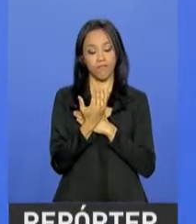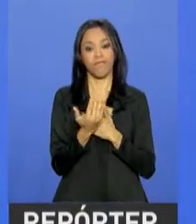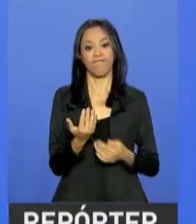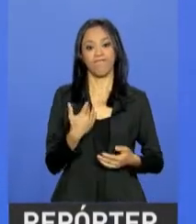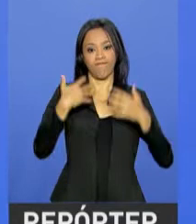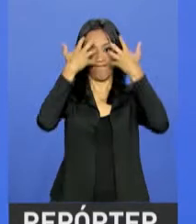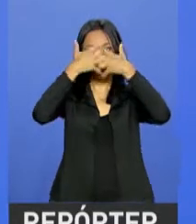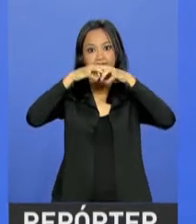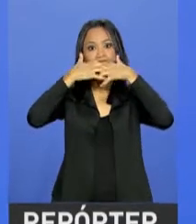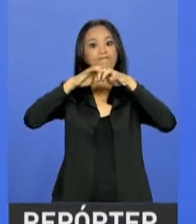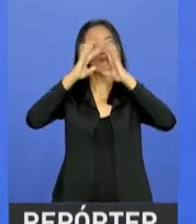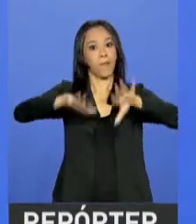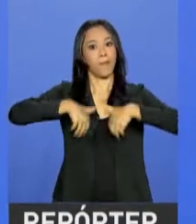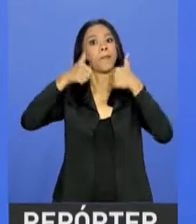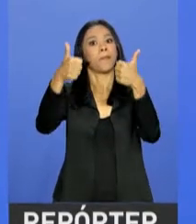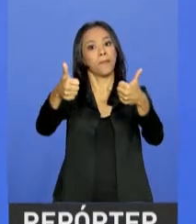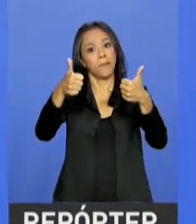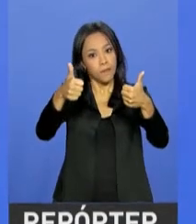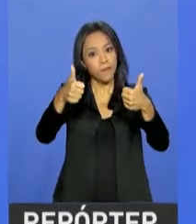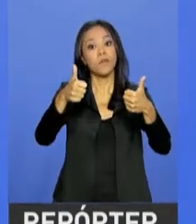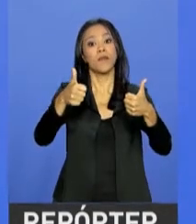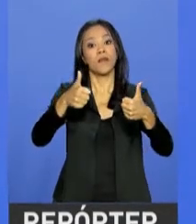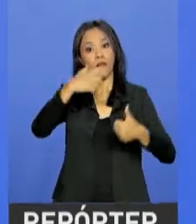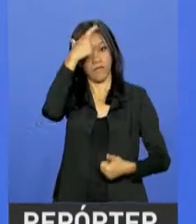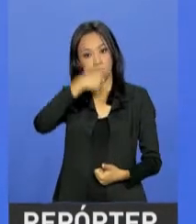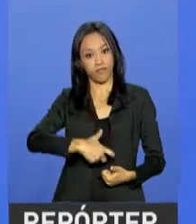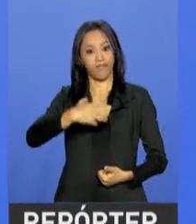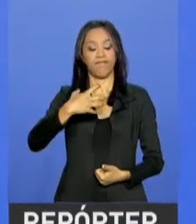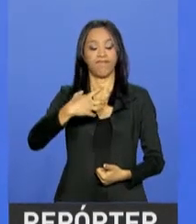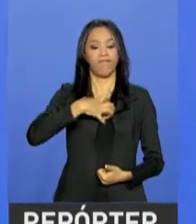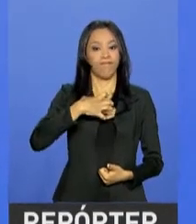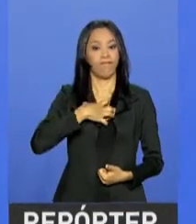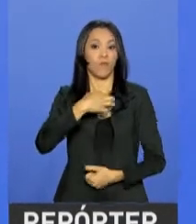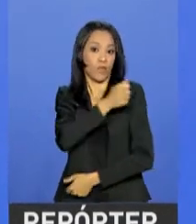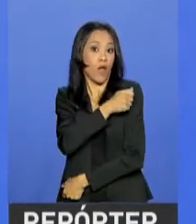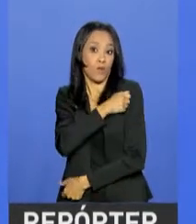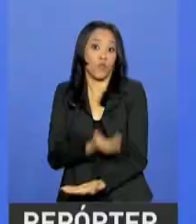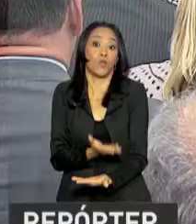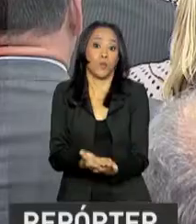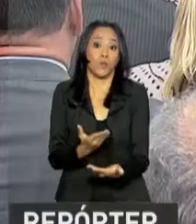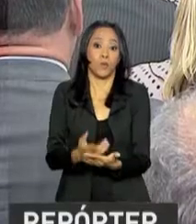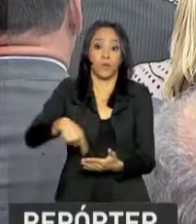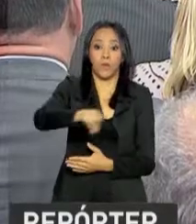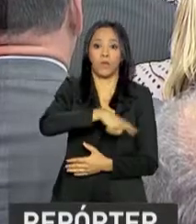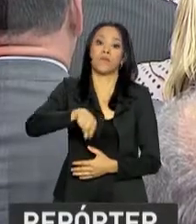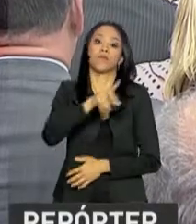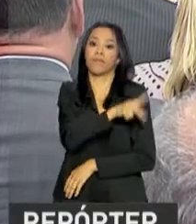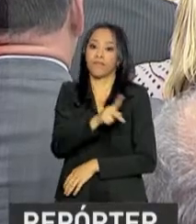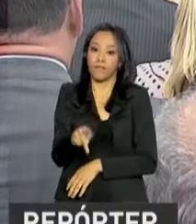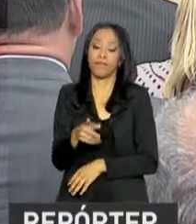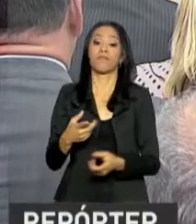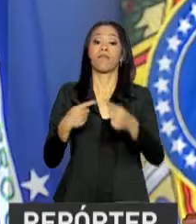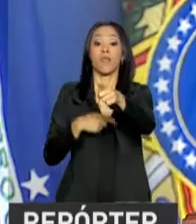contribuíram para a melhora do desempenho dos alunos dentro da sala de aula durante o evento o presidente